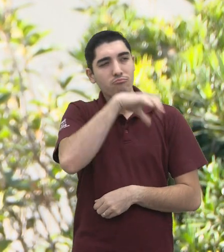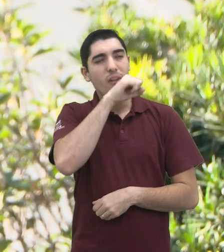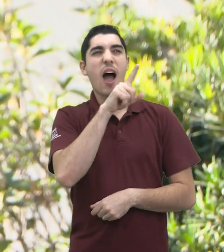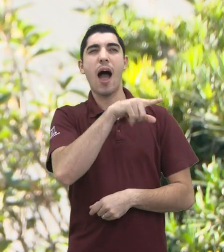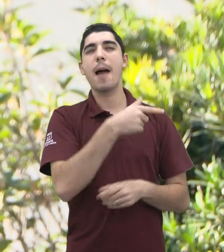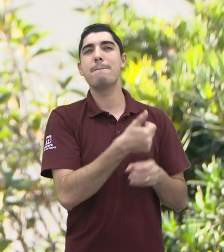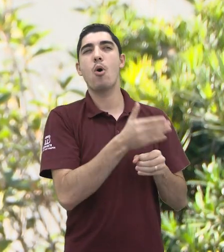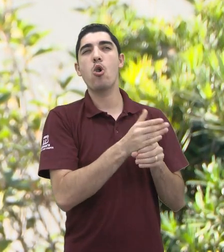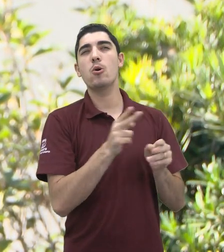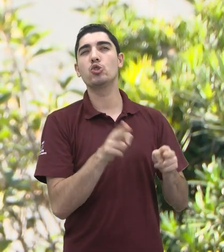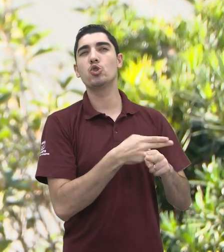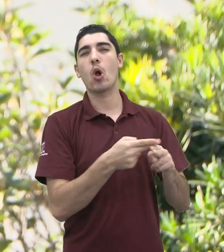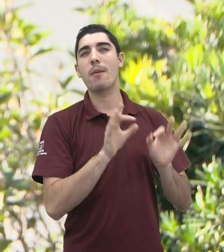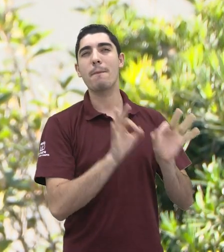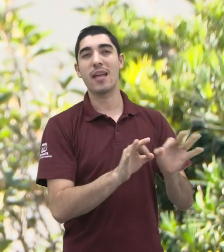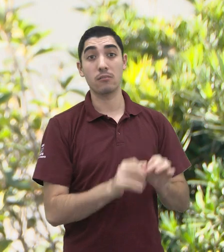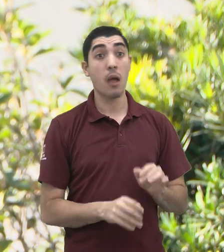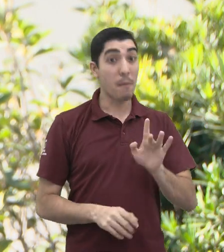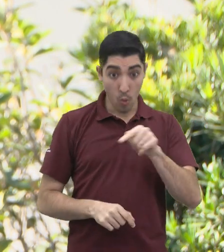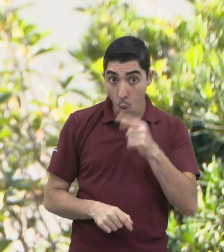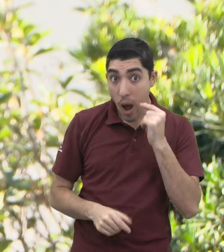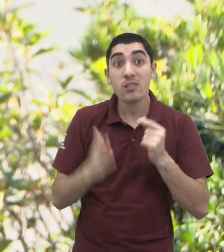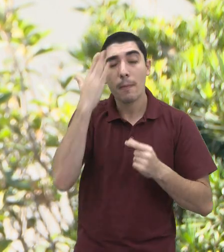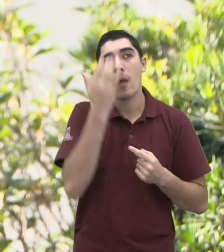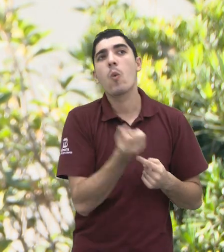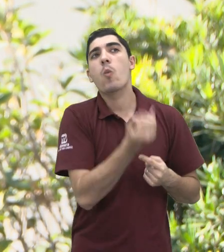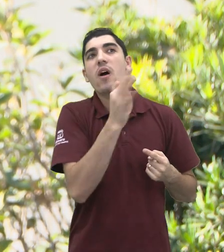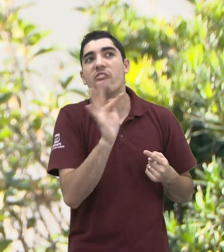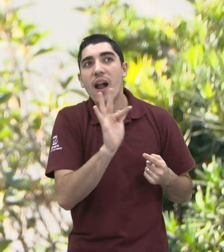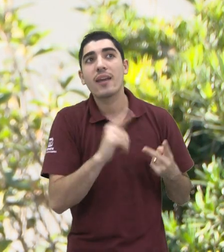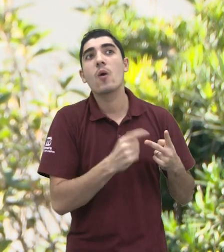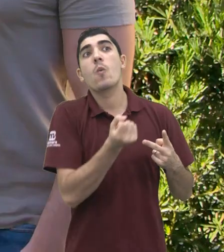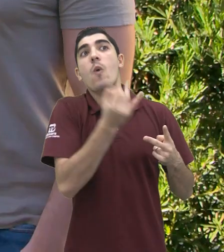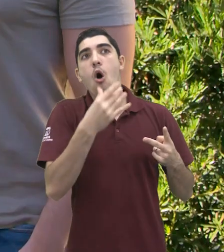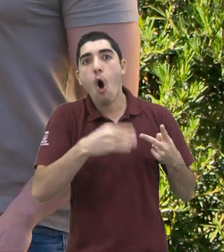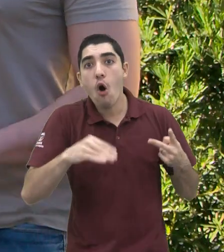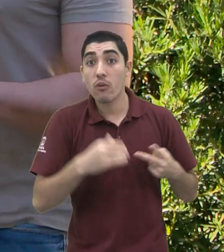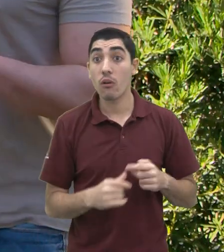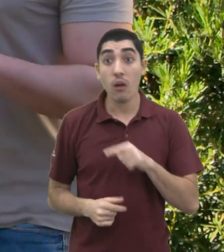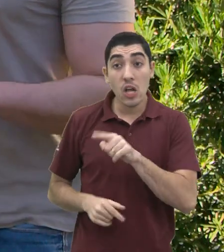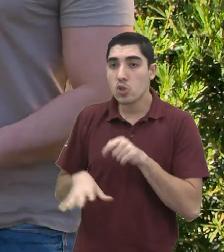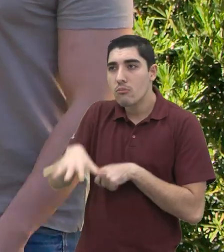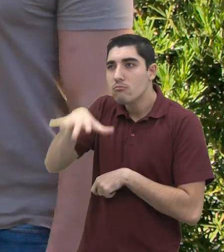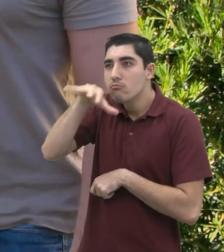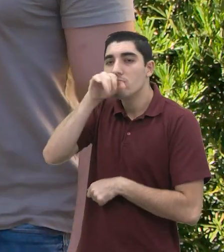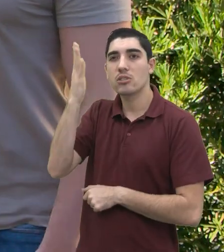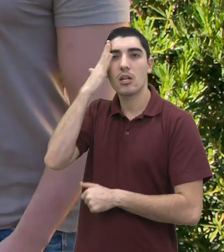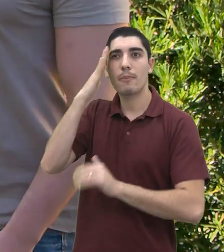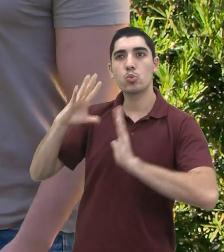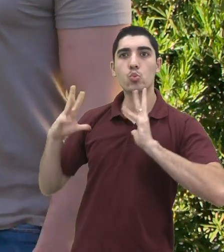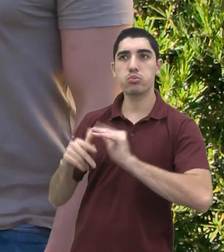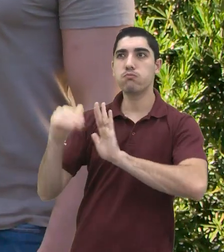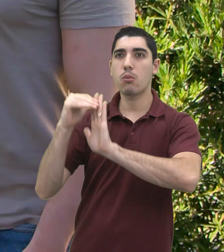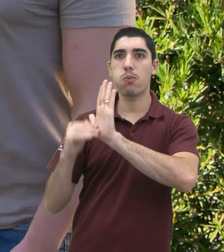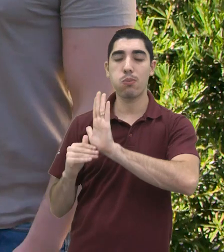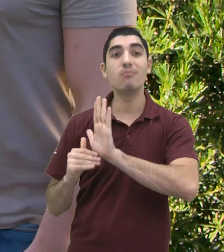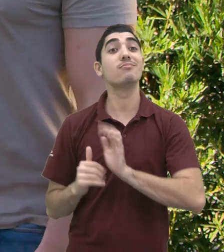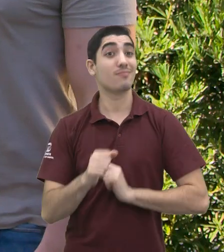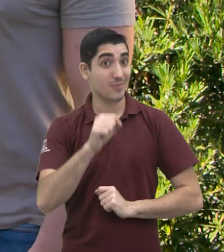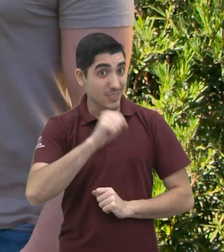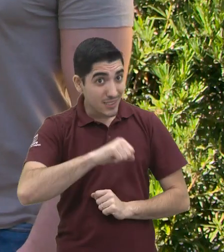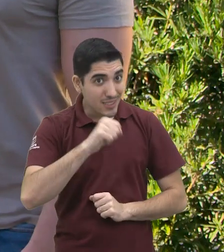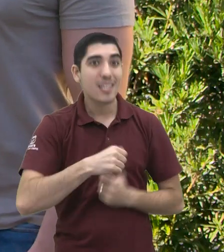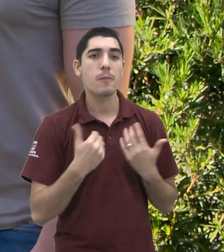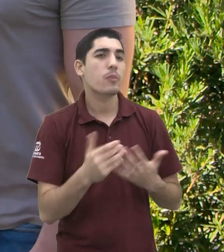fala bolo de chocolate. Ele sabe o quanto de farinha tem, quanto de ovo. Ele descobre a receita só com o cheiro. Justamente. Então,